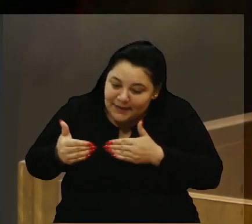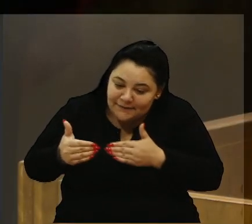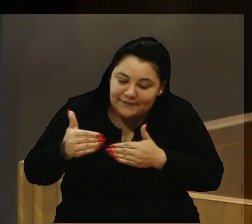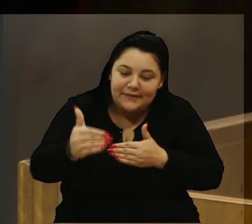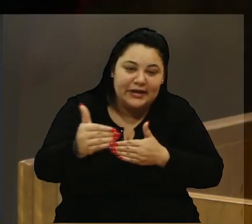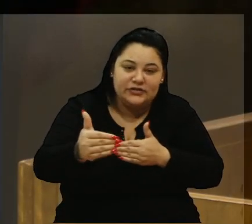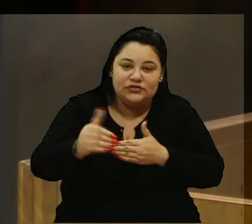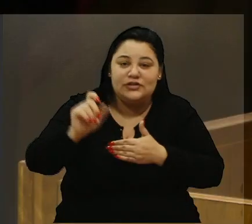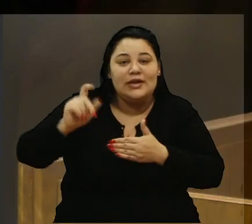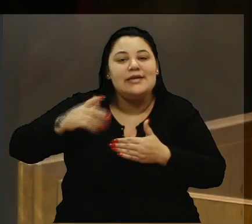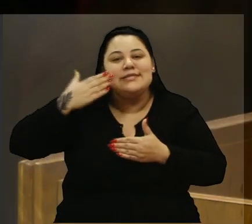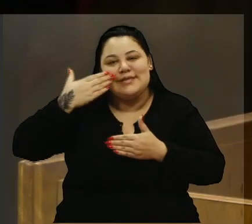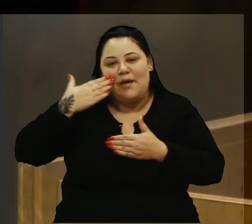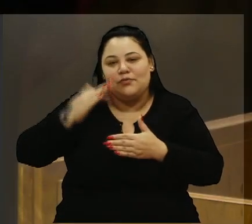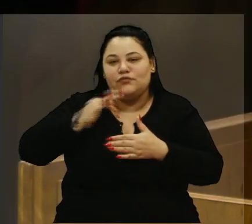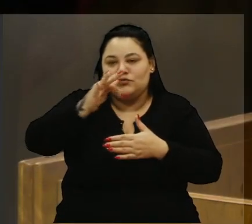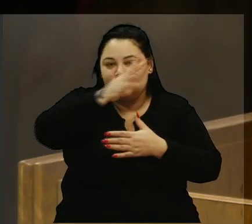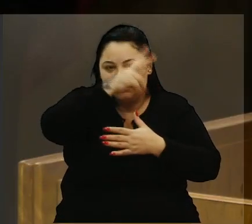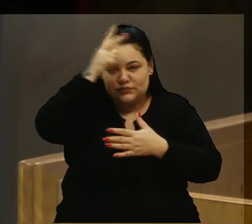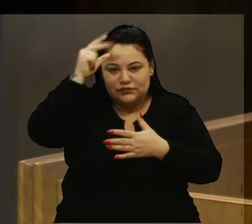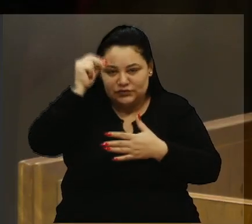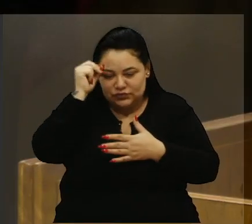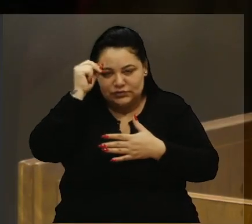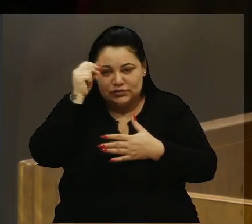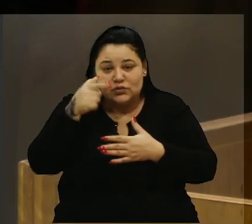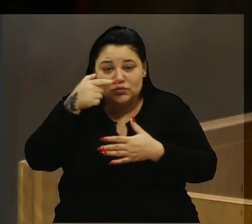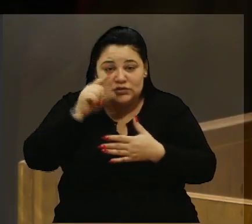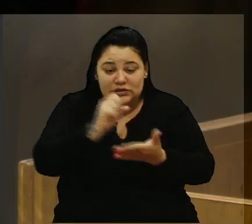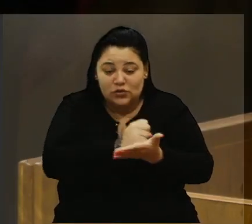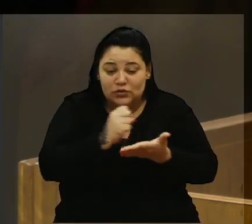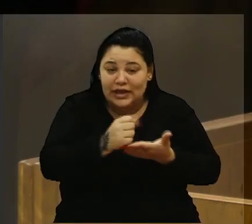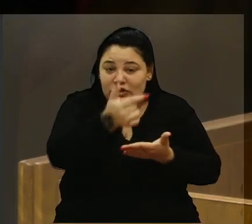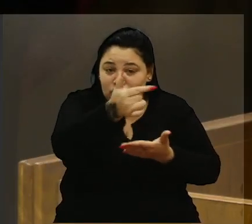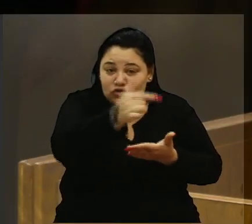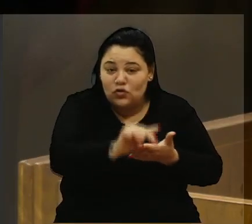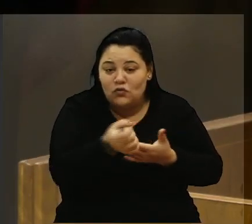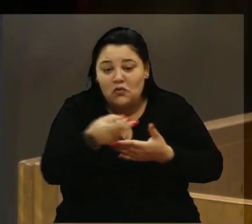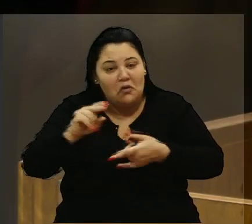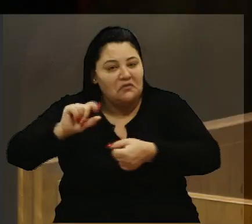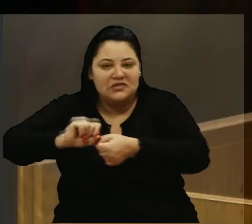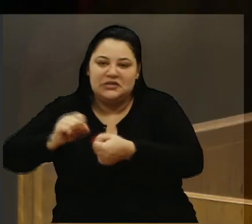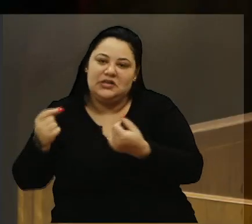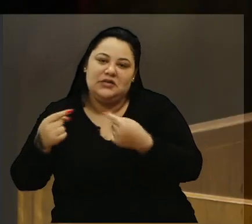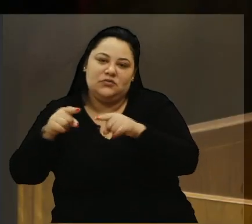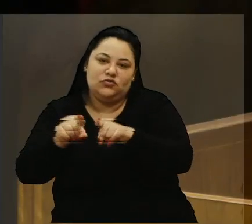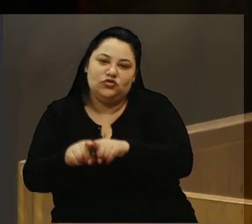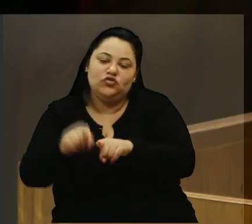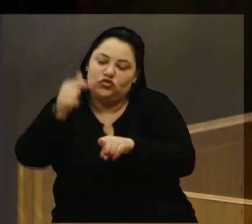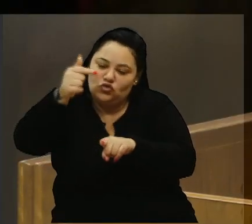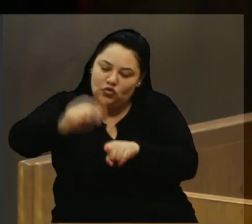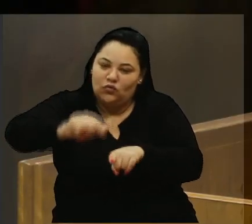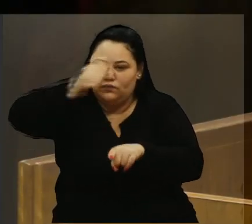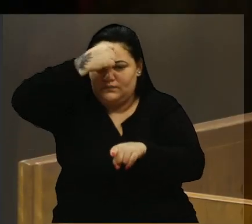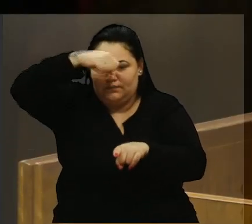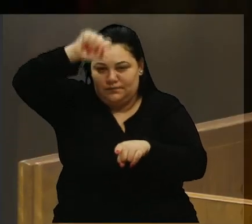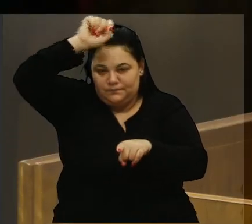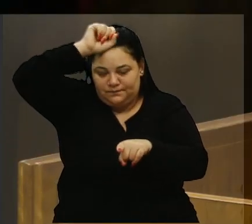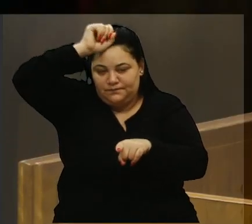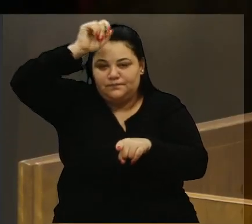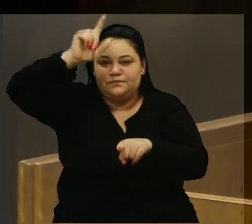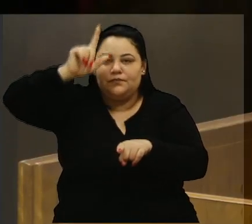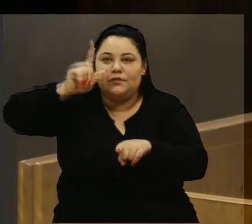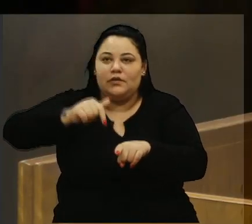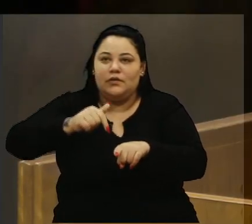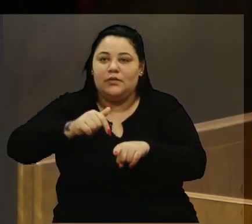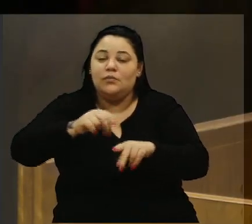sabe, a Prefeitura renovar convênios ou fazer novos convênios com a Universidade de Caxias do Sul, que é uma universidade, por isso